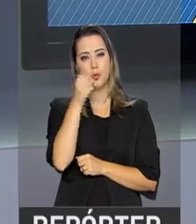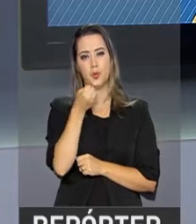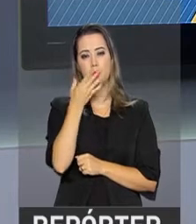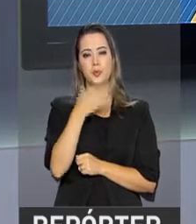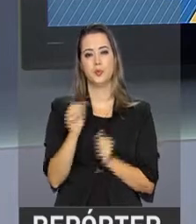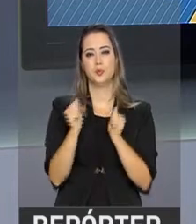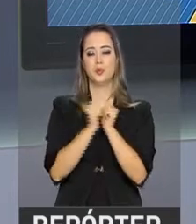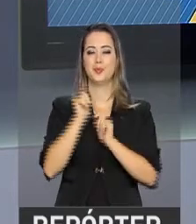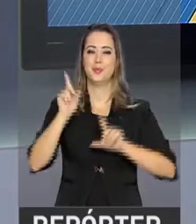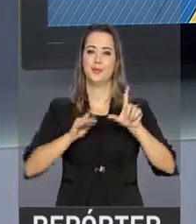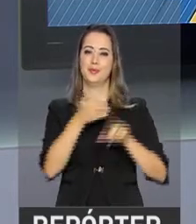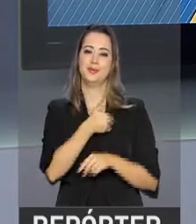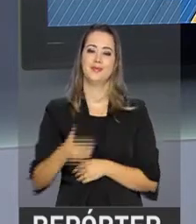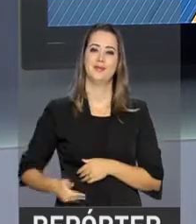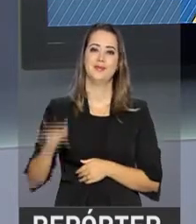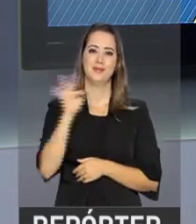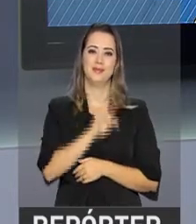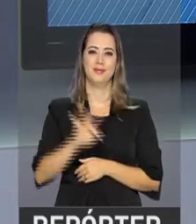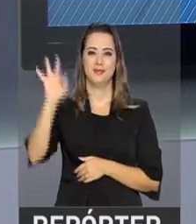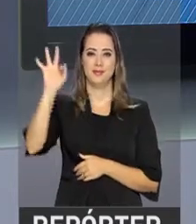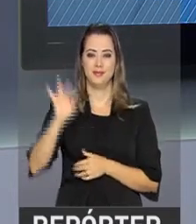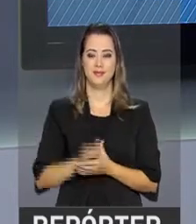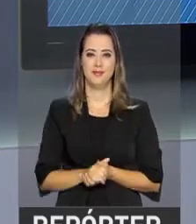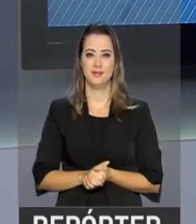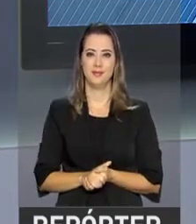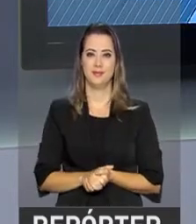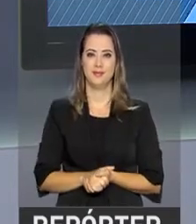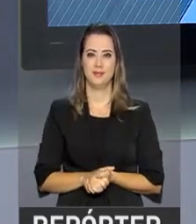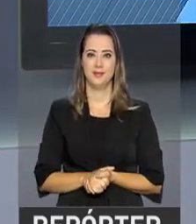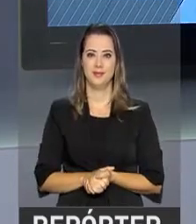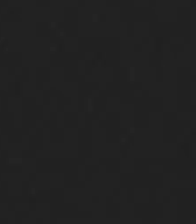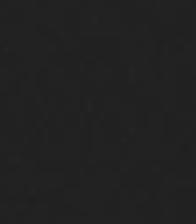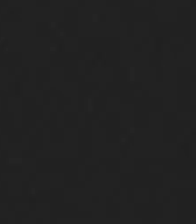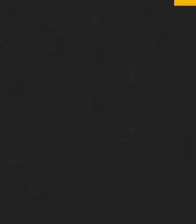continue com a gente aqui na nbr a tv do governo federal